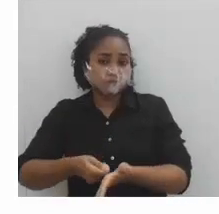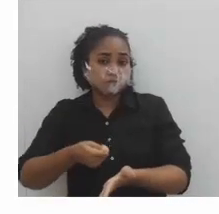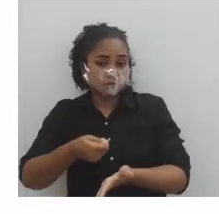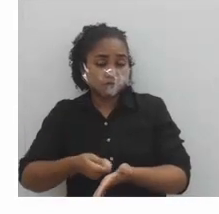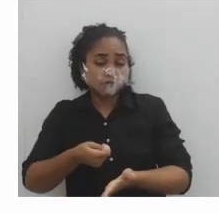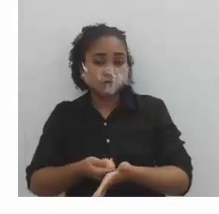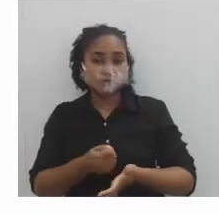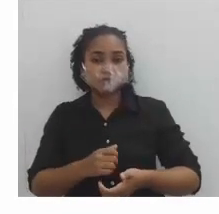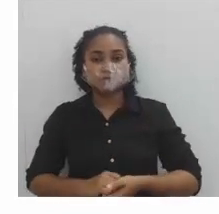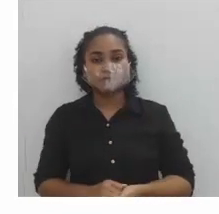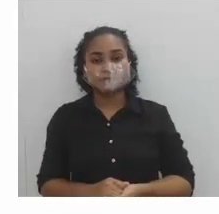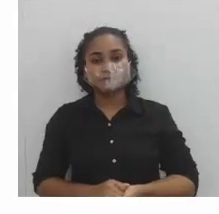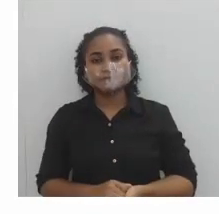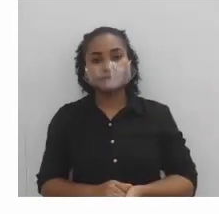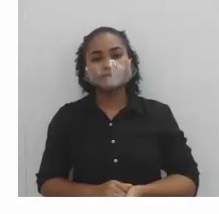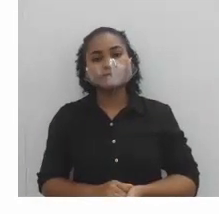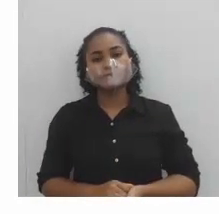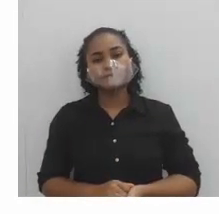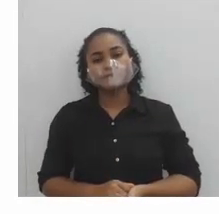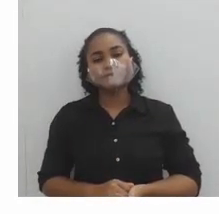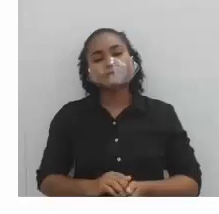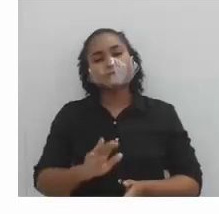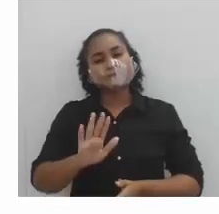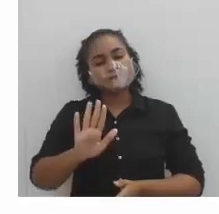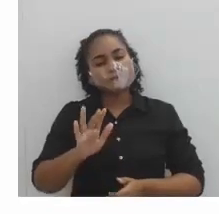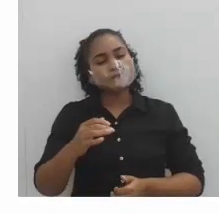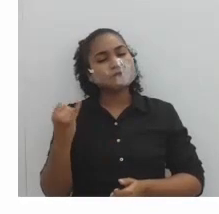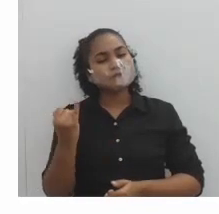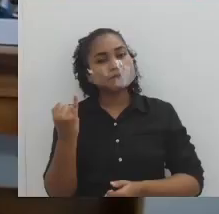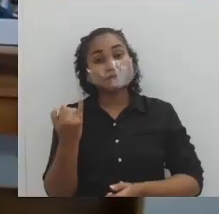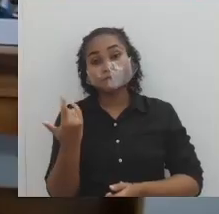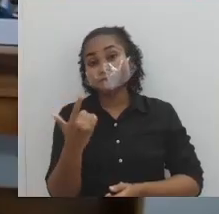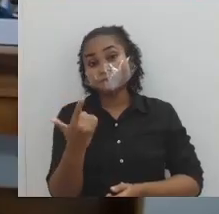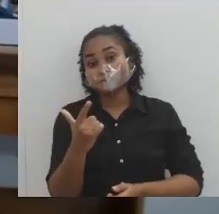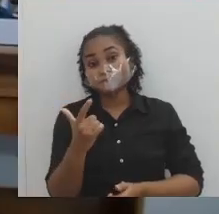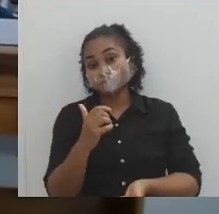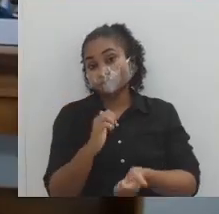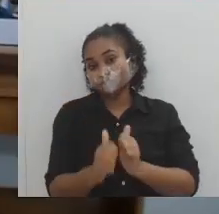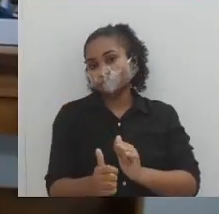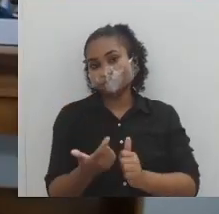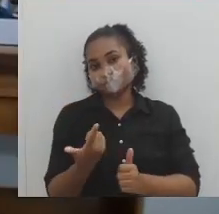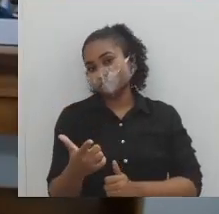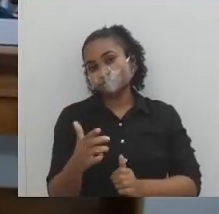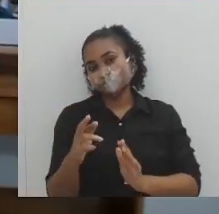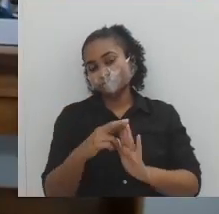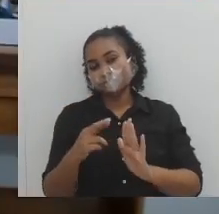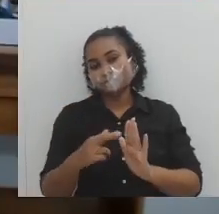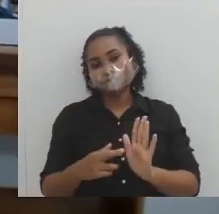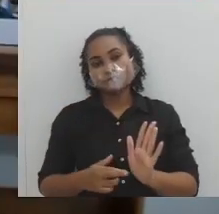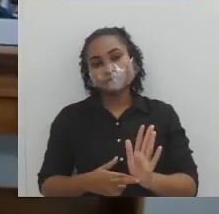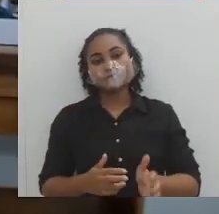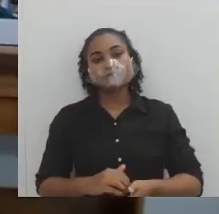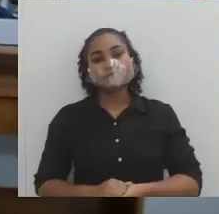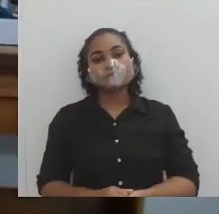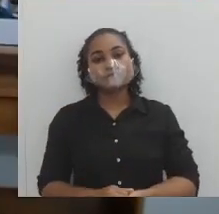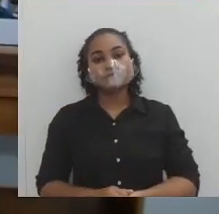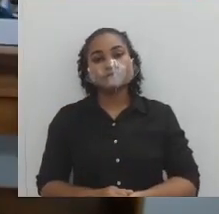obrigatórias. Esse ponto é importante porque não existe um jogo sem regras, para começo.